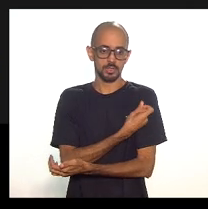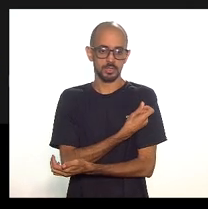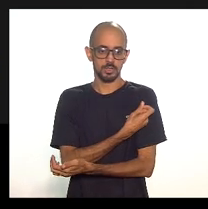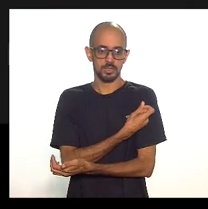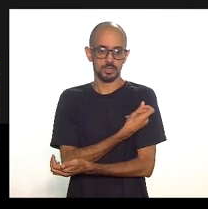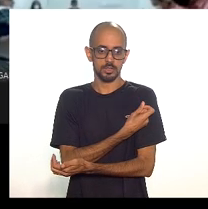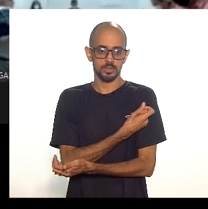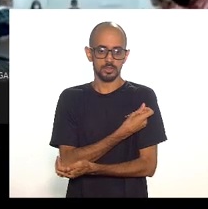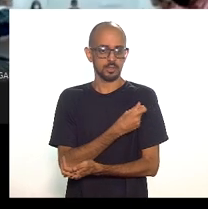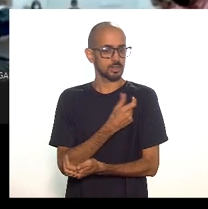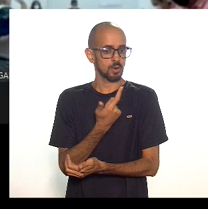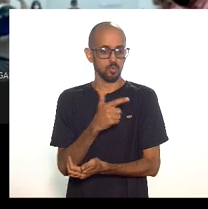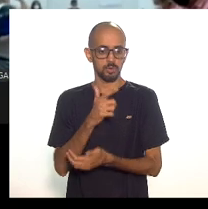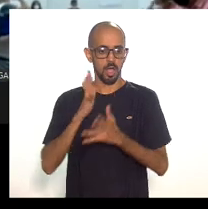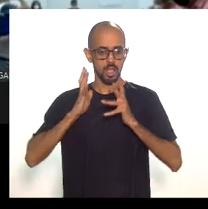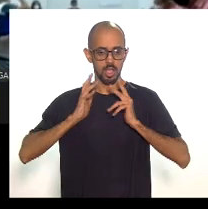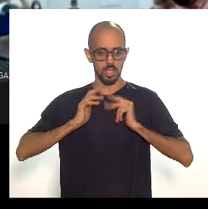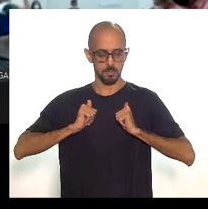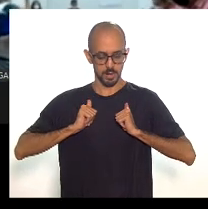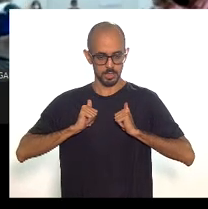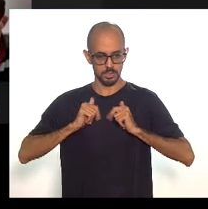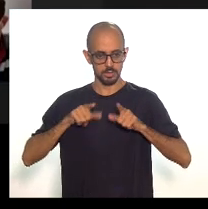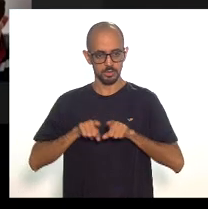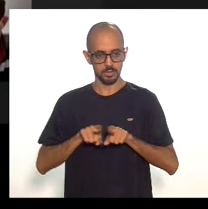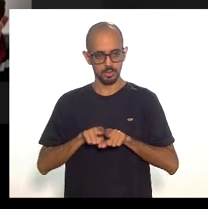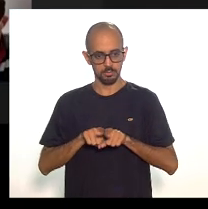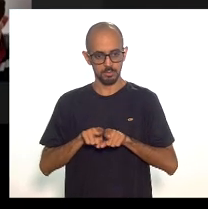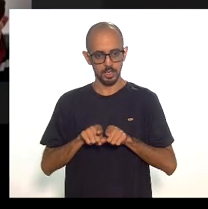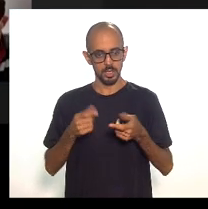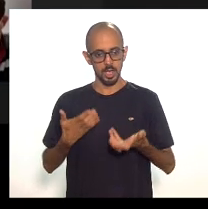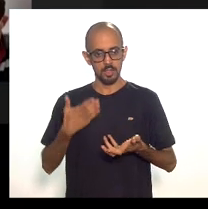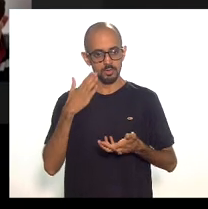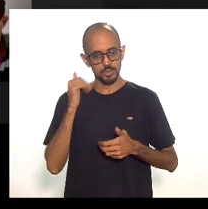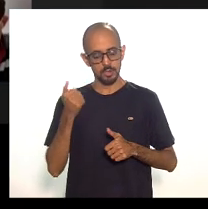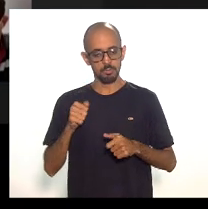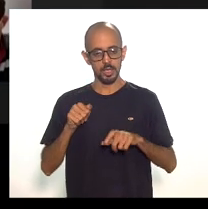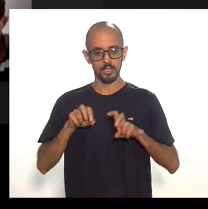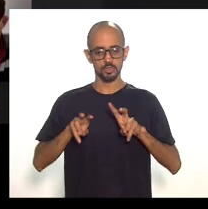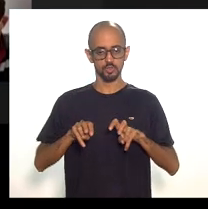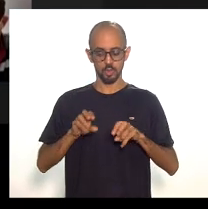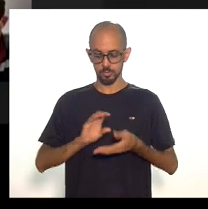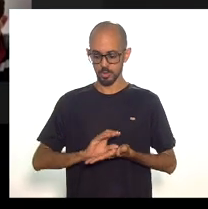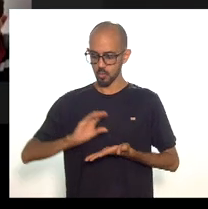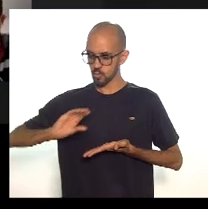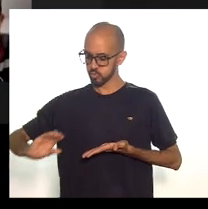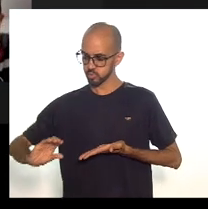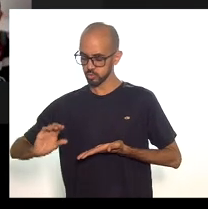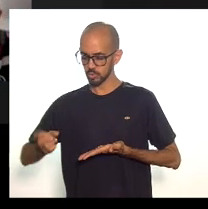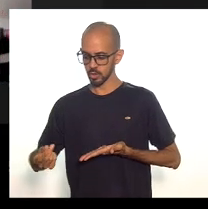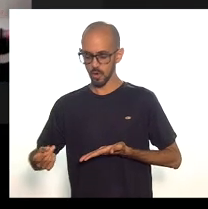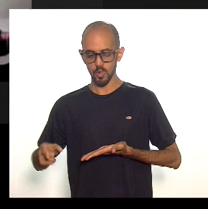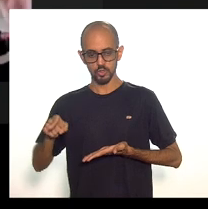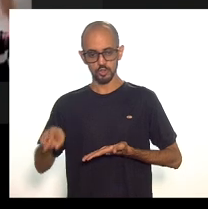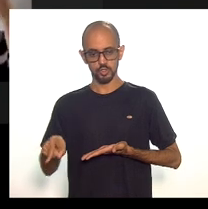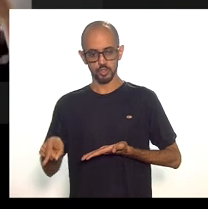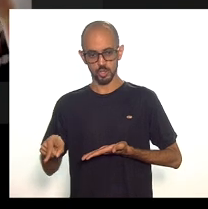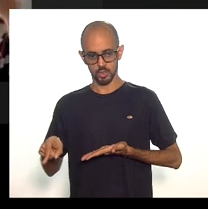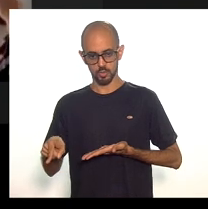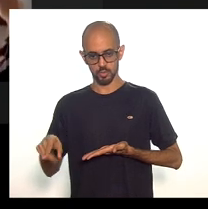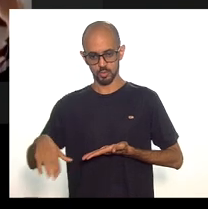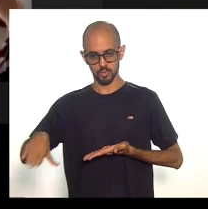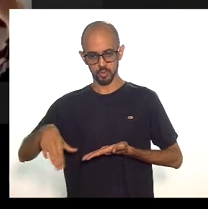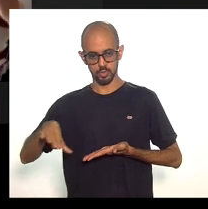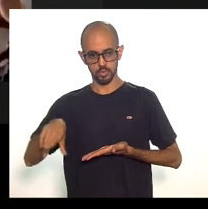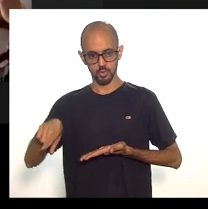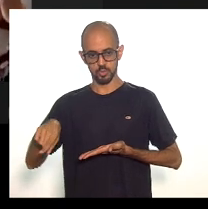mínimo de higiene. E queria saber também sobre o repasse de verba. A repasse de verba